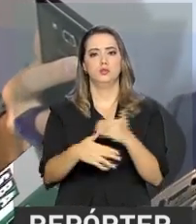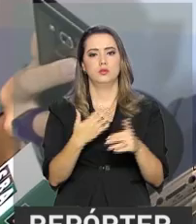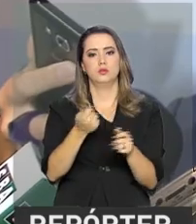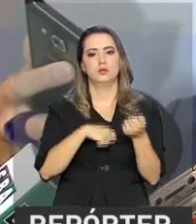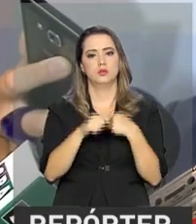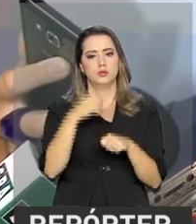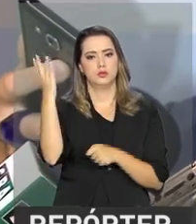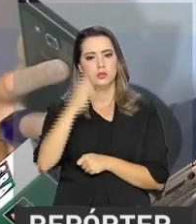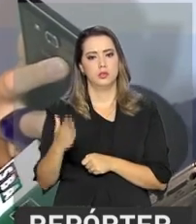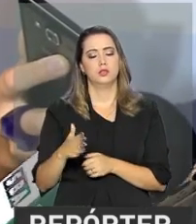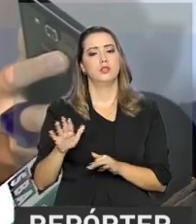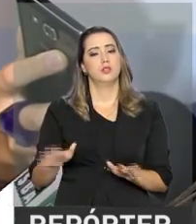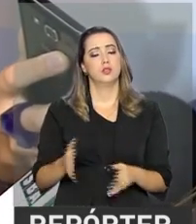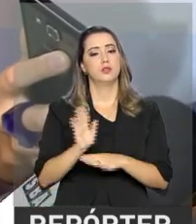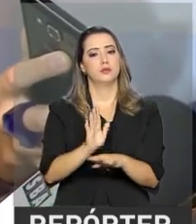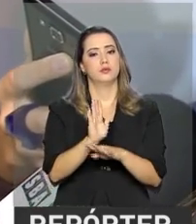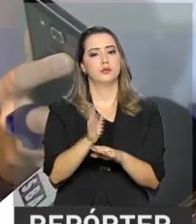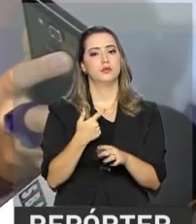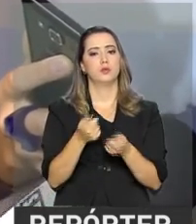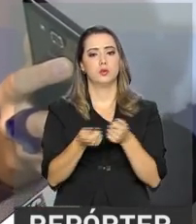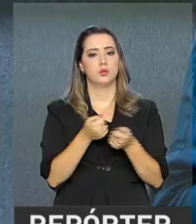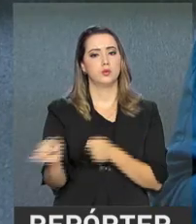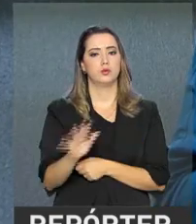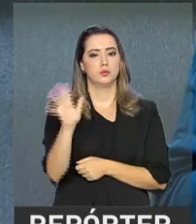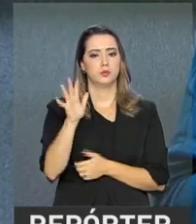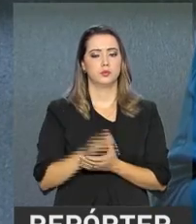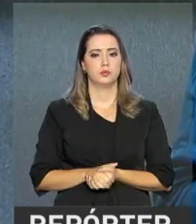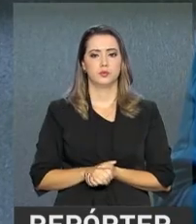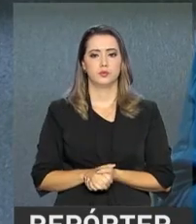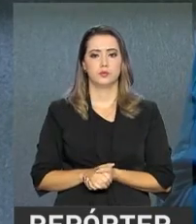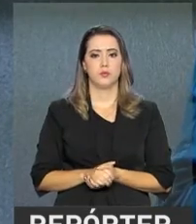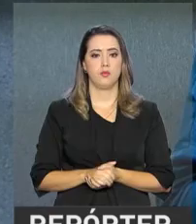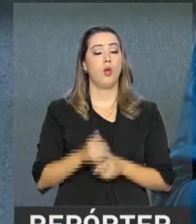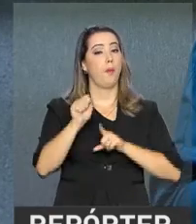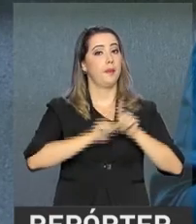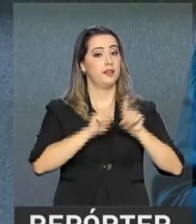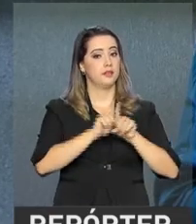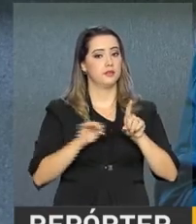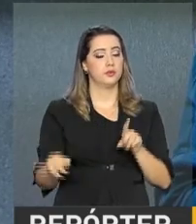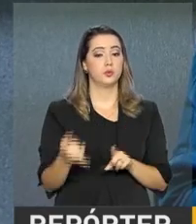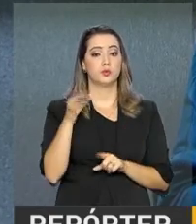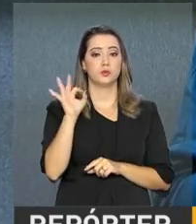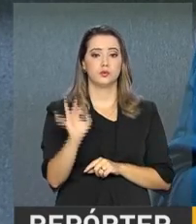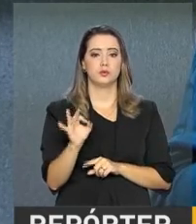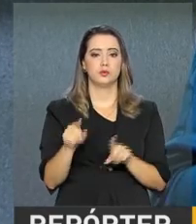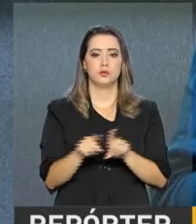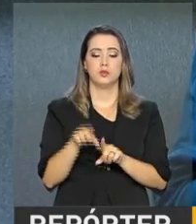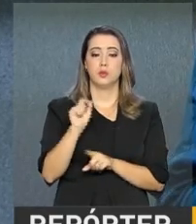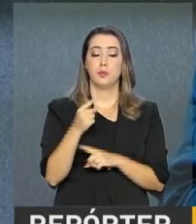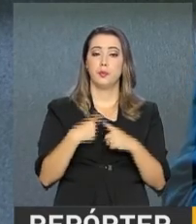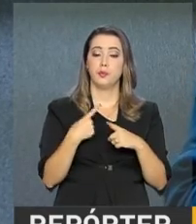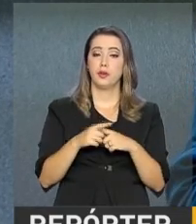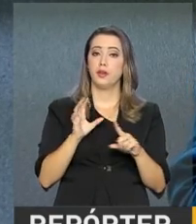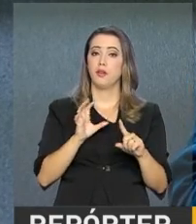do Brasil e vai ajudar e muito controlar a inflação. O mês de janeiro será decisivo para a safra 2018. Isso por causa